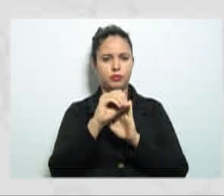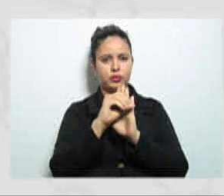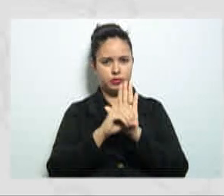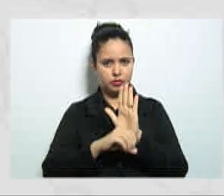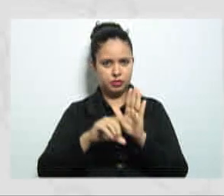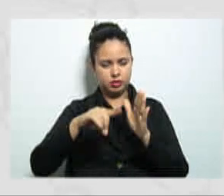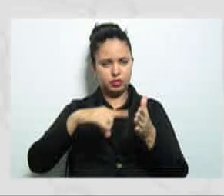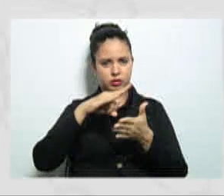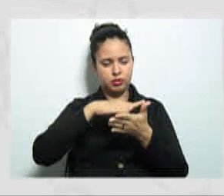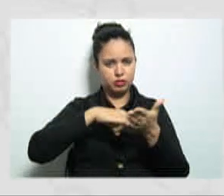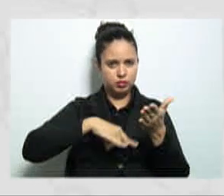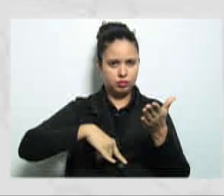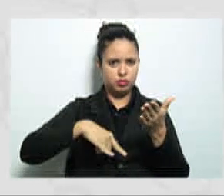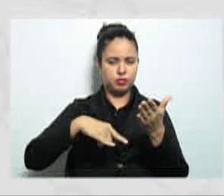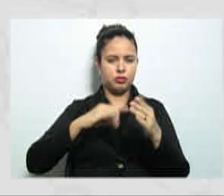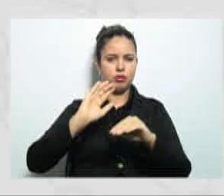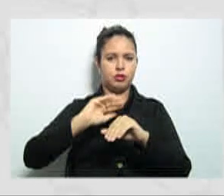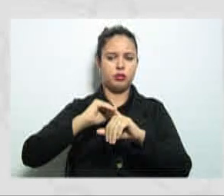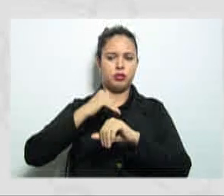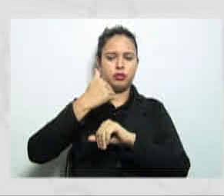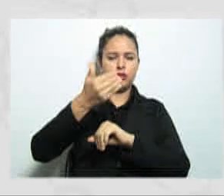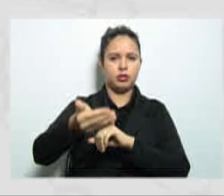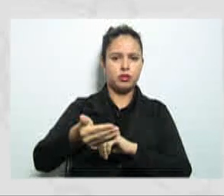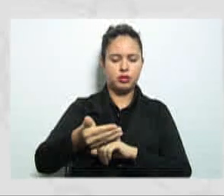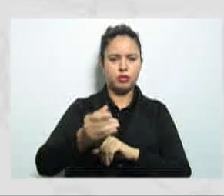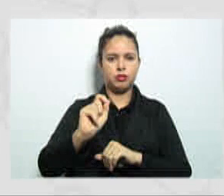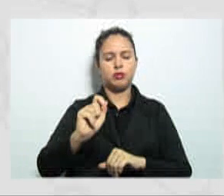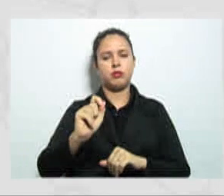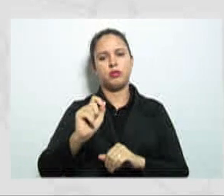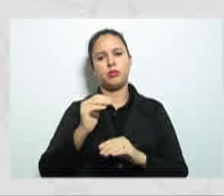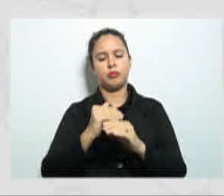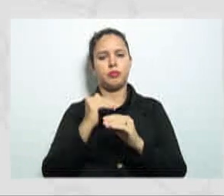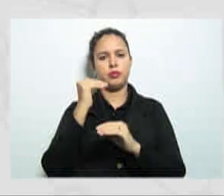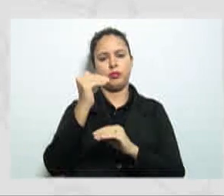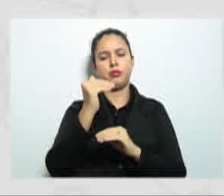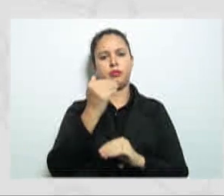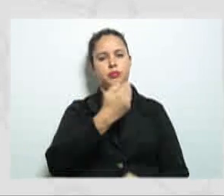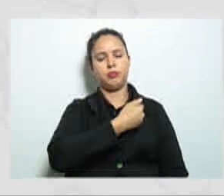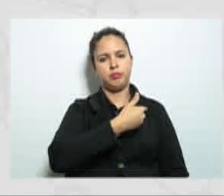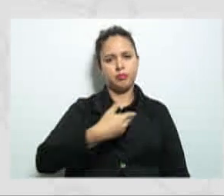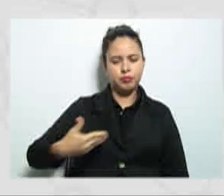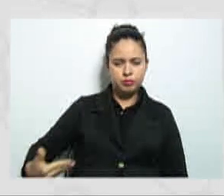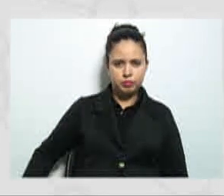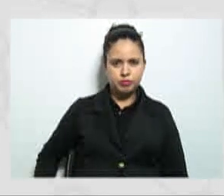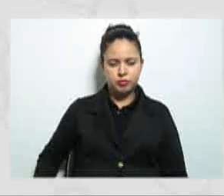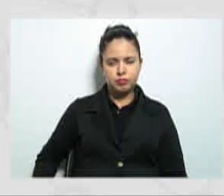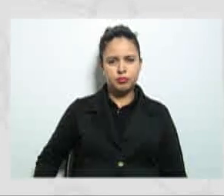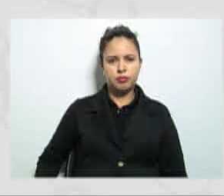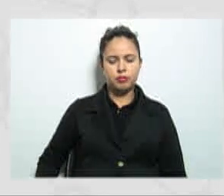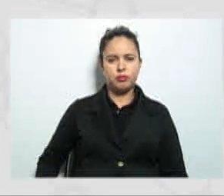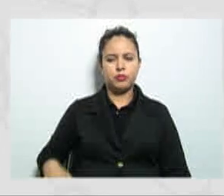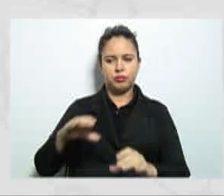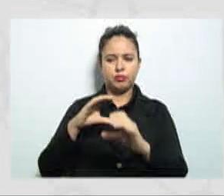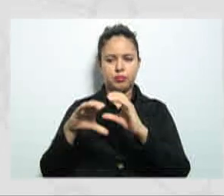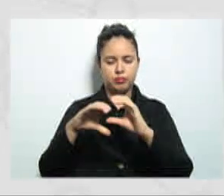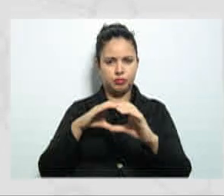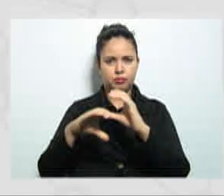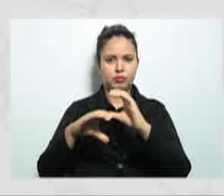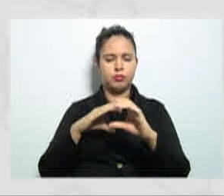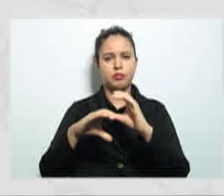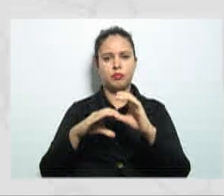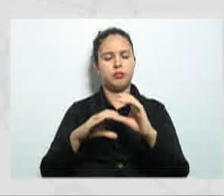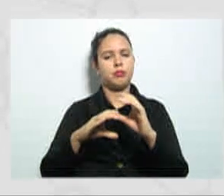um documento externo, pelo qual o poder comunica-se com instituições públicas ou privadas. Só pode